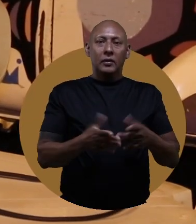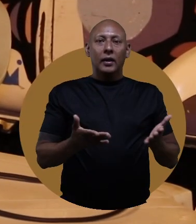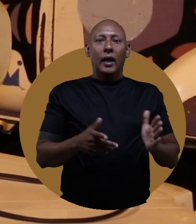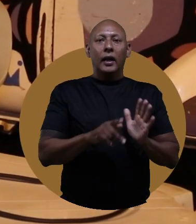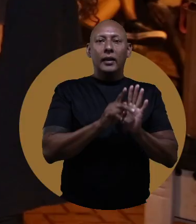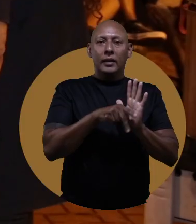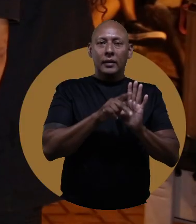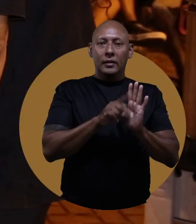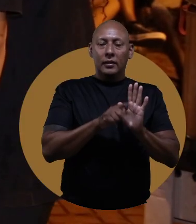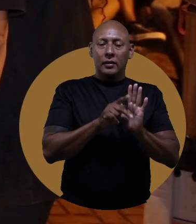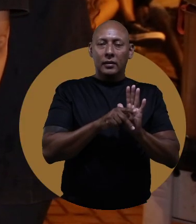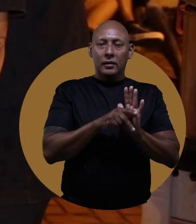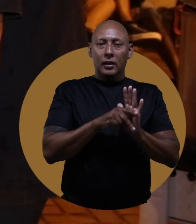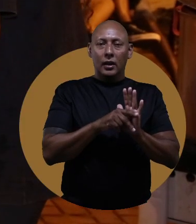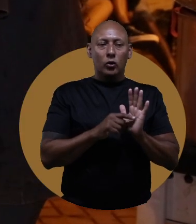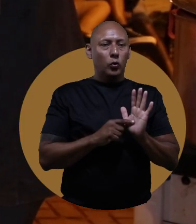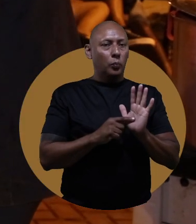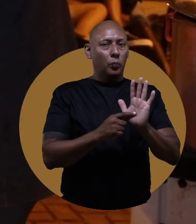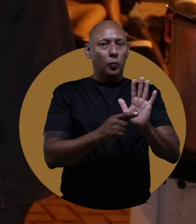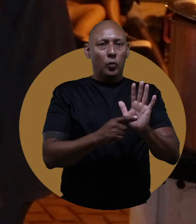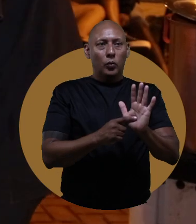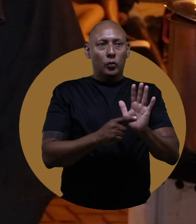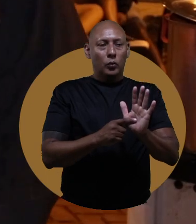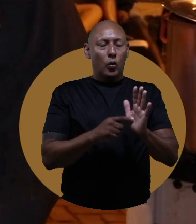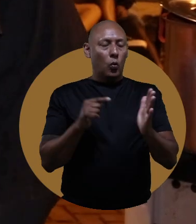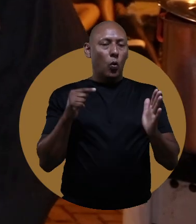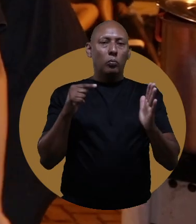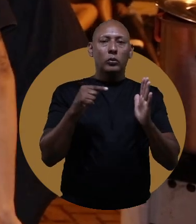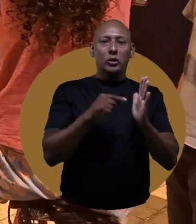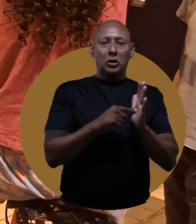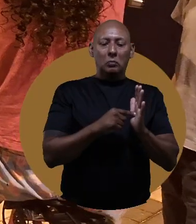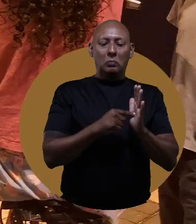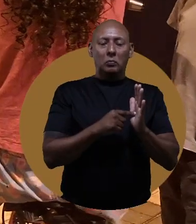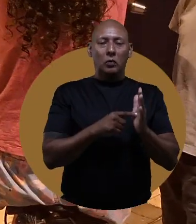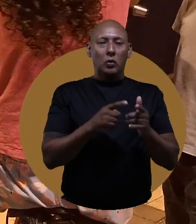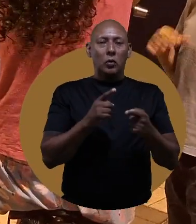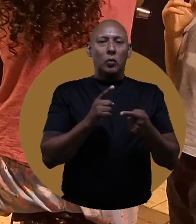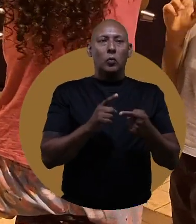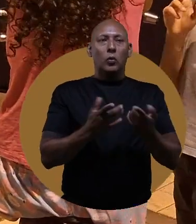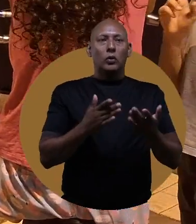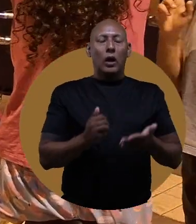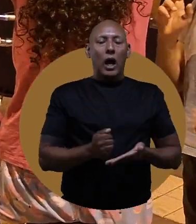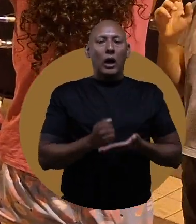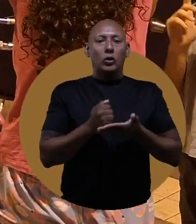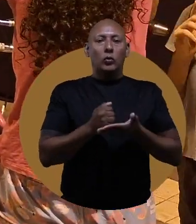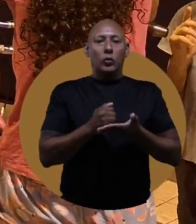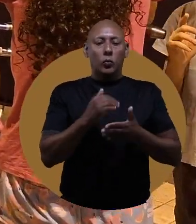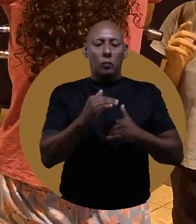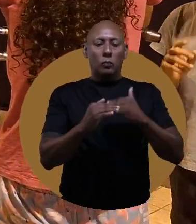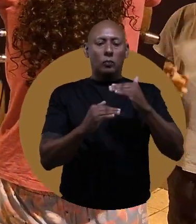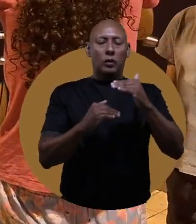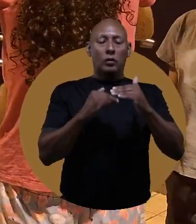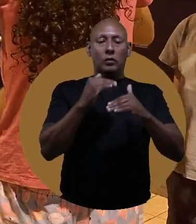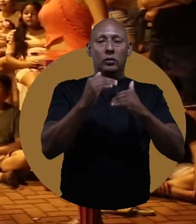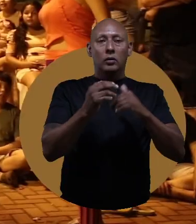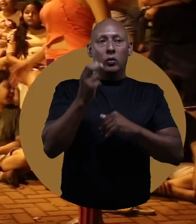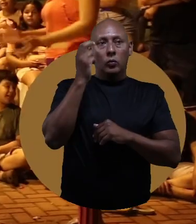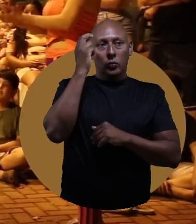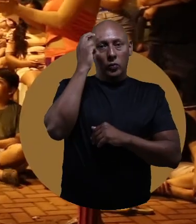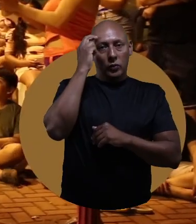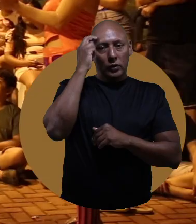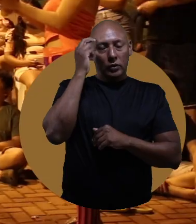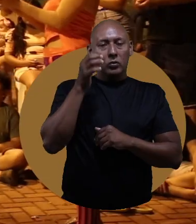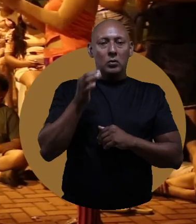Nossos Direitos alcançou plenamente o seu objetivo ao contribuir para o avanço de uma consciência